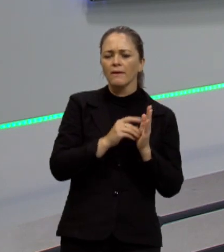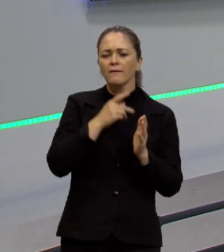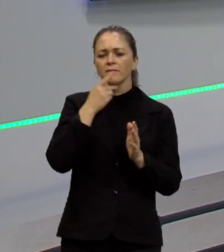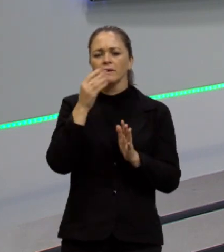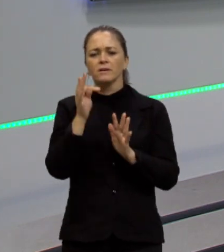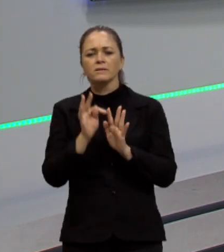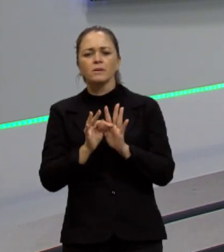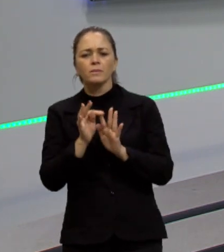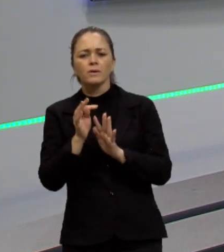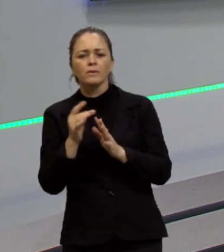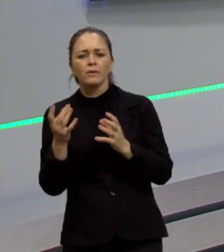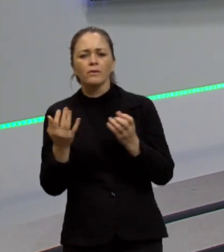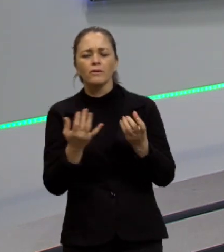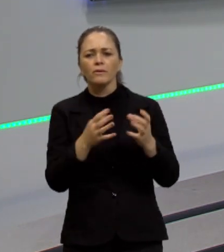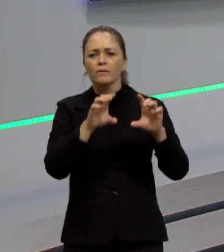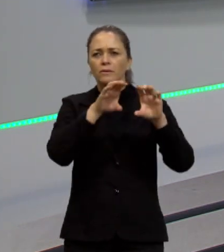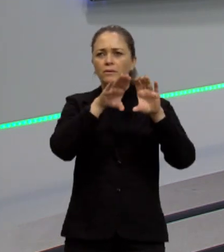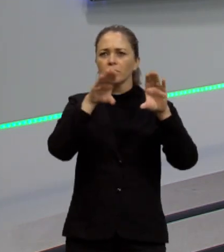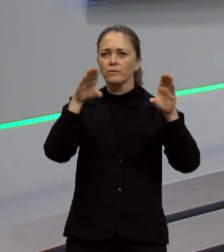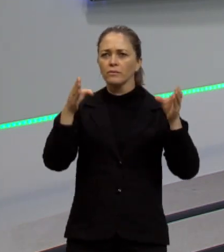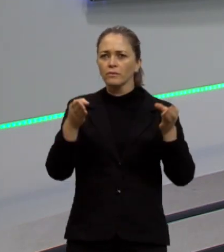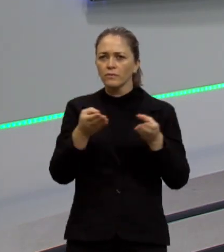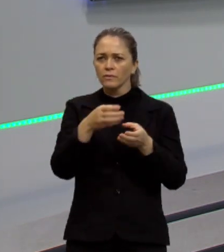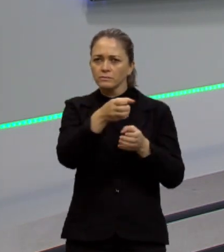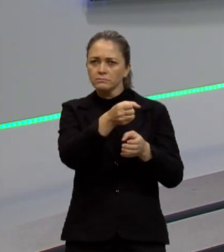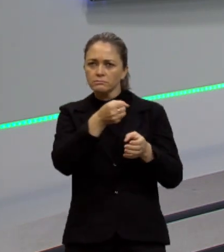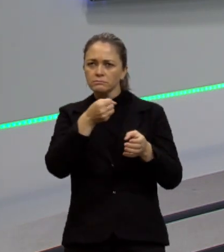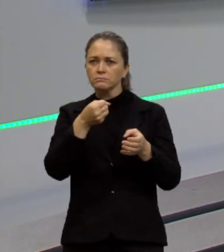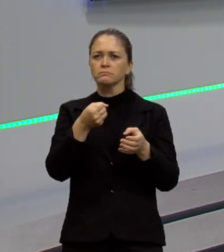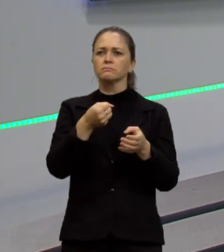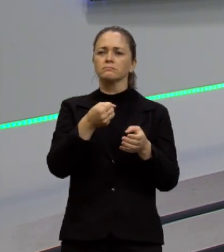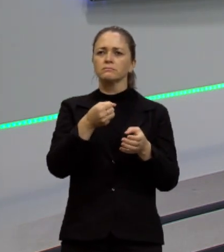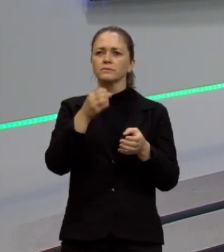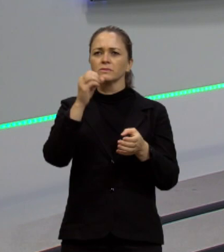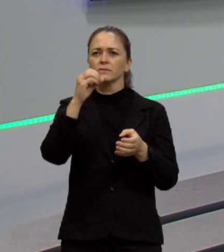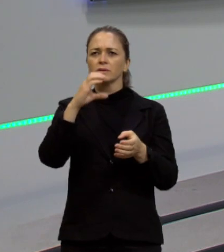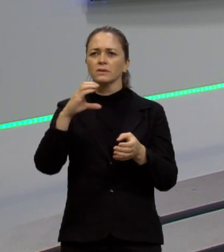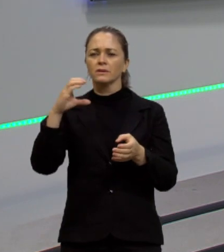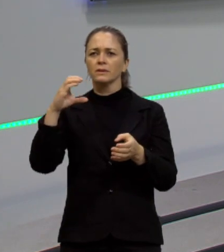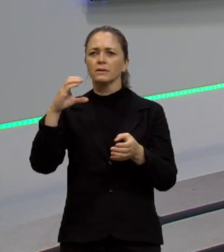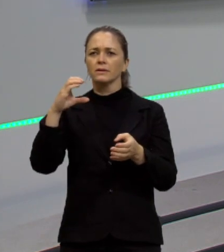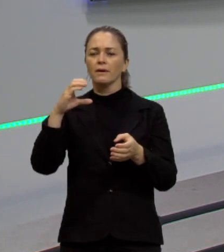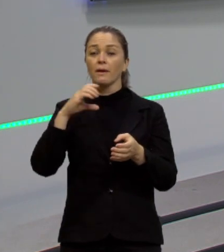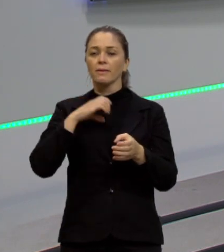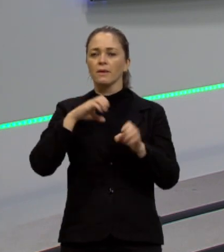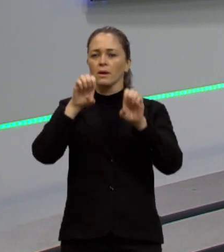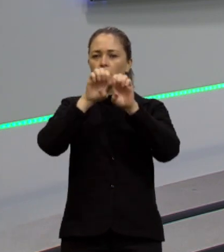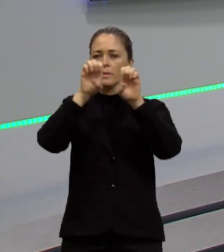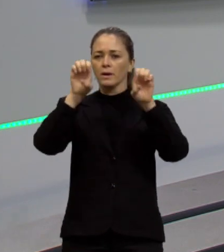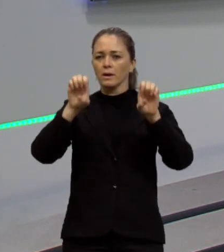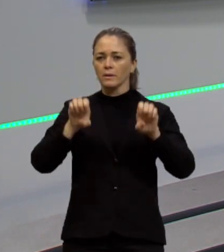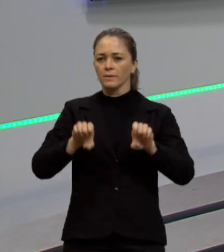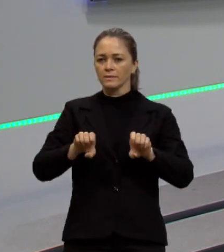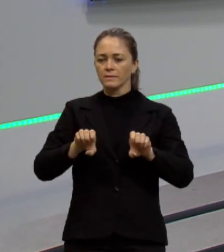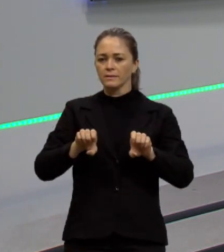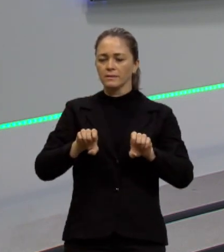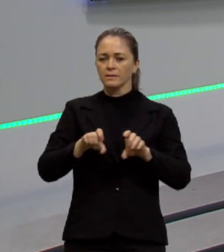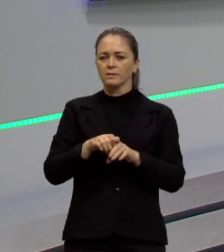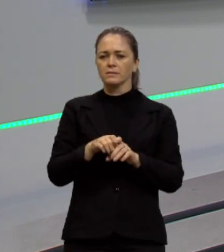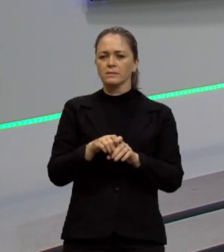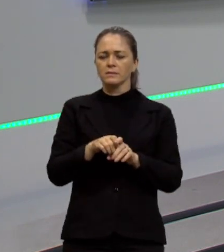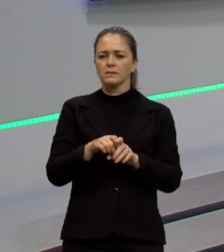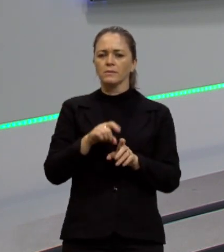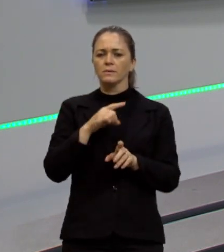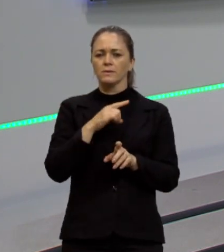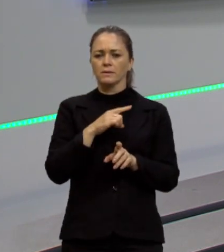de um forno que é dada em graus centígrados, certo? E aí tem uma equação, que é uma equação que